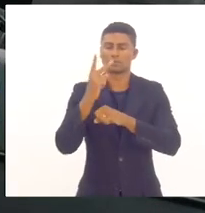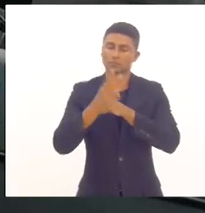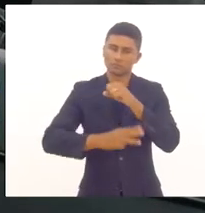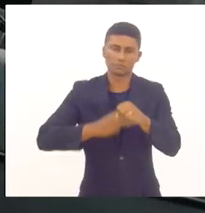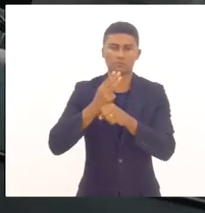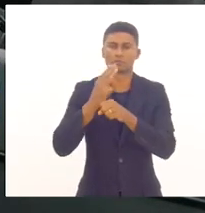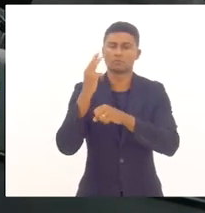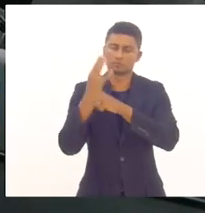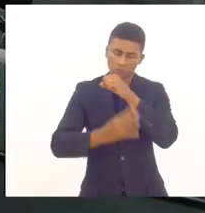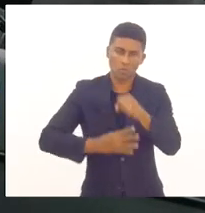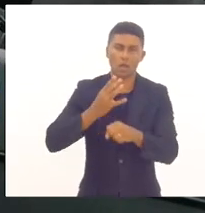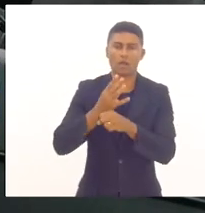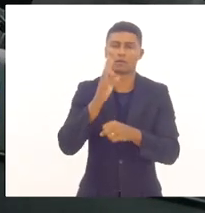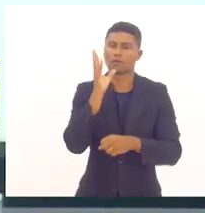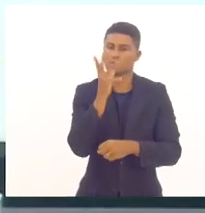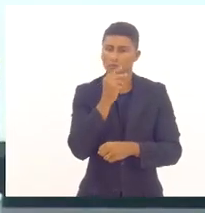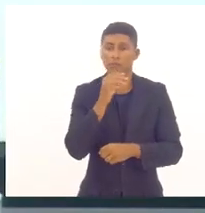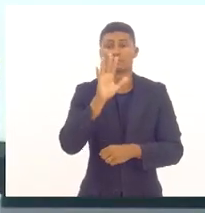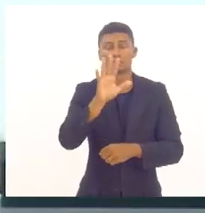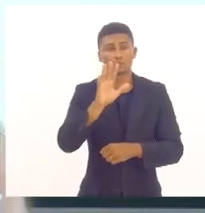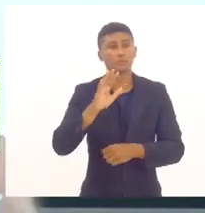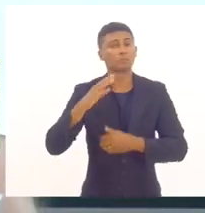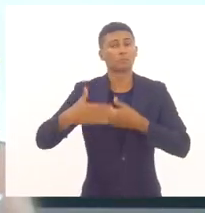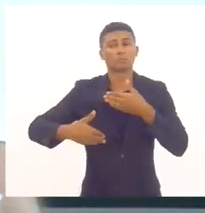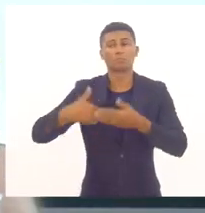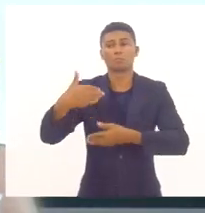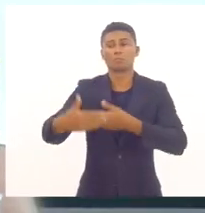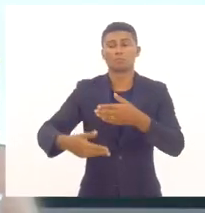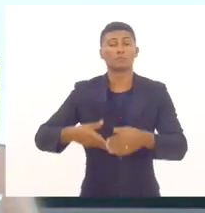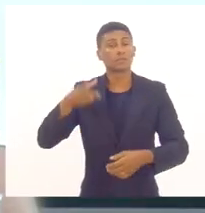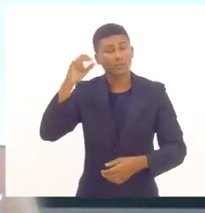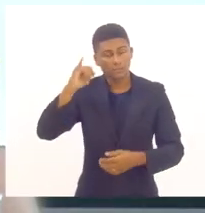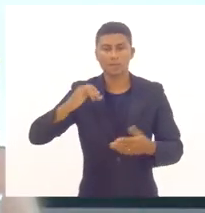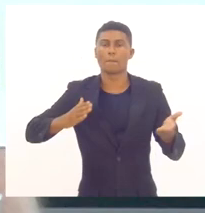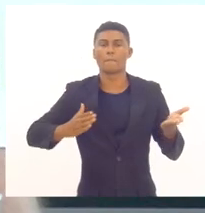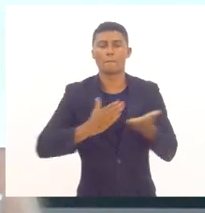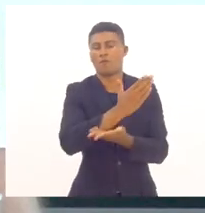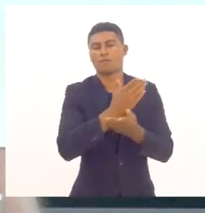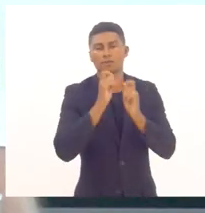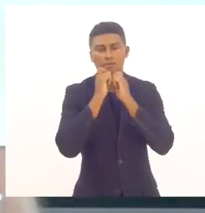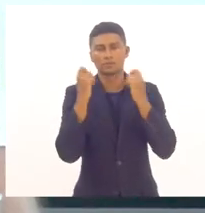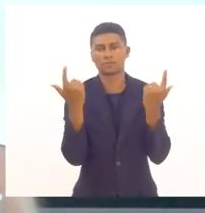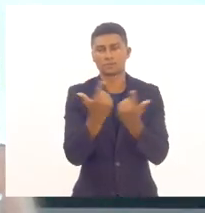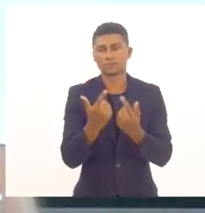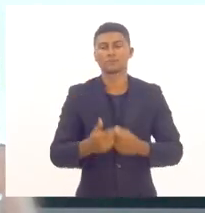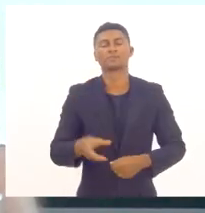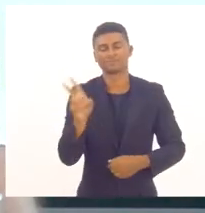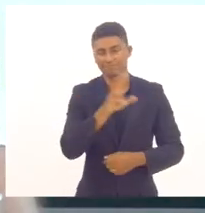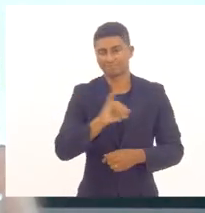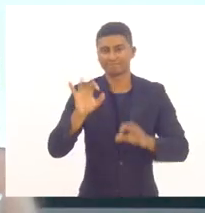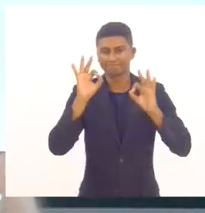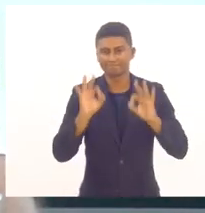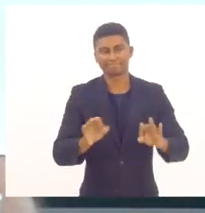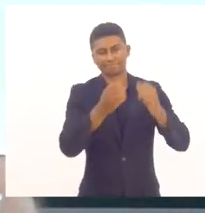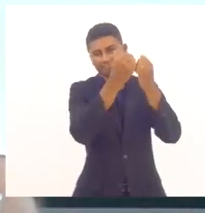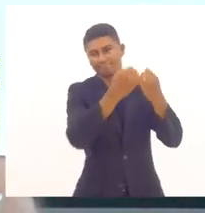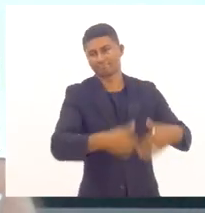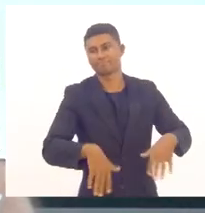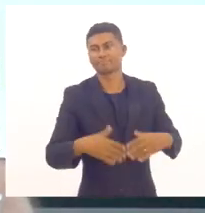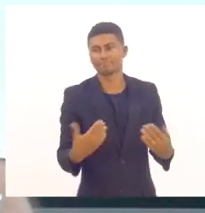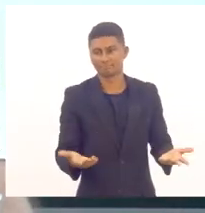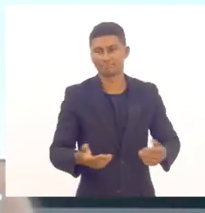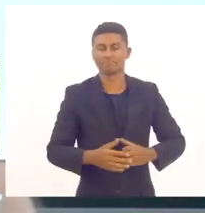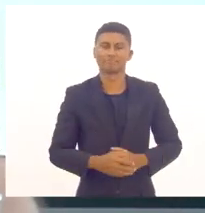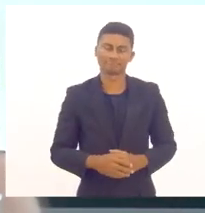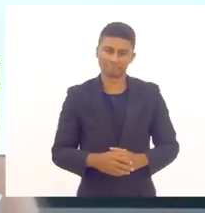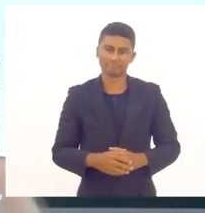anos. Mas com certeza, quando for aprovado nessa casa, vai jogar por terra todo o trabalho que foi feito.